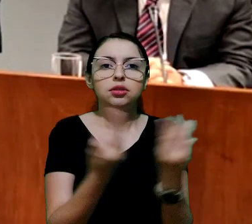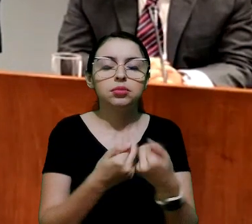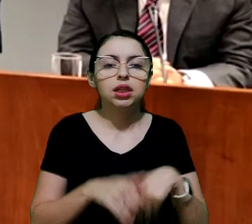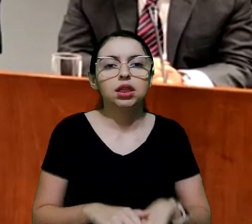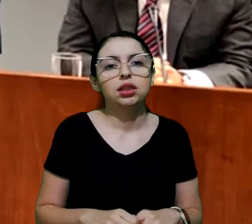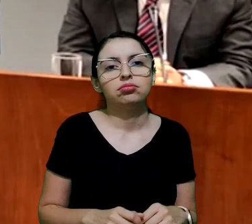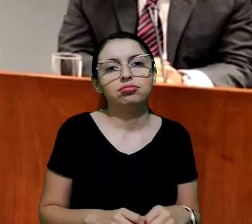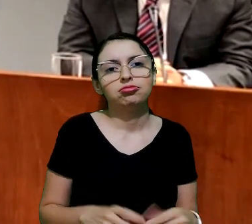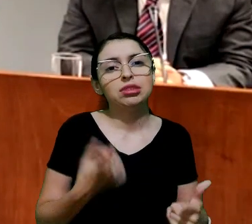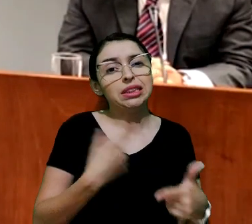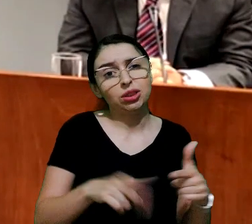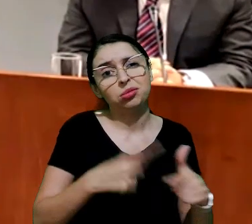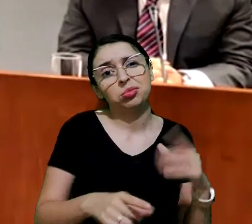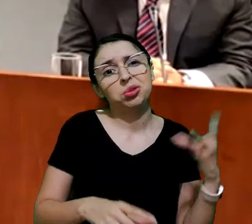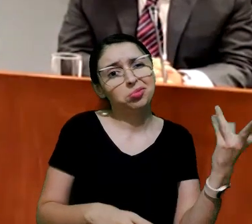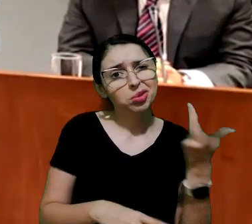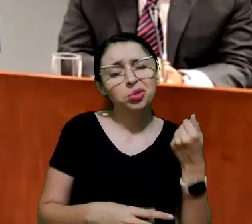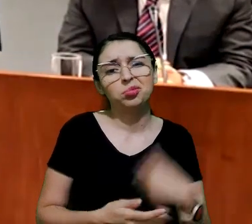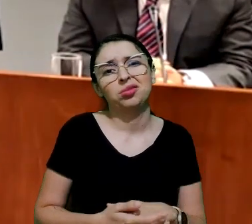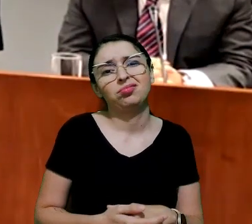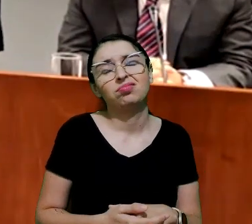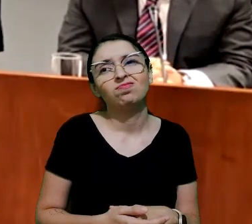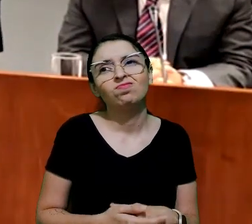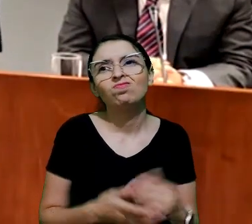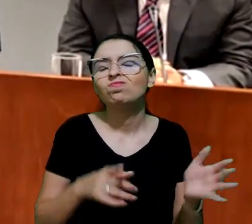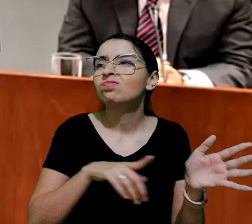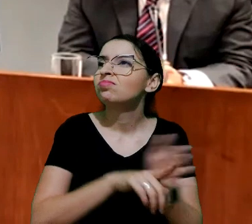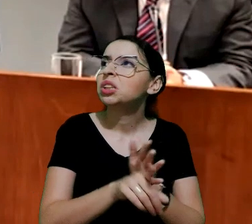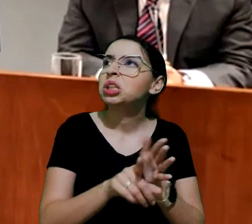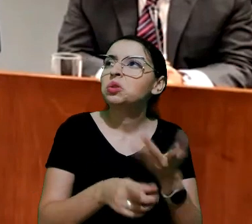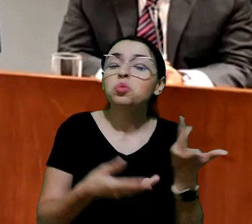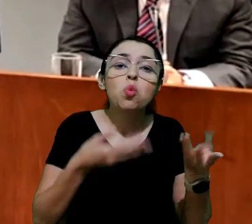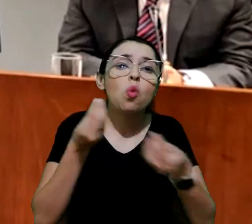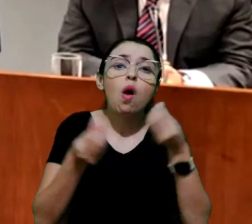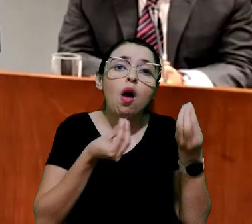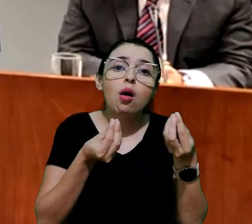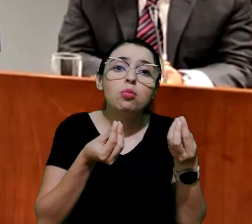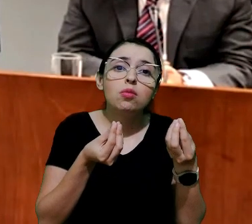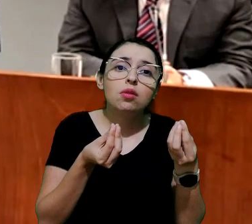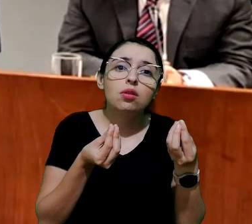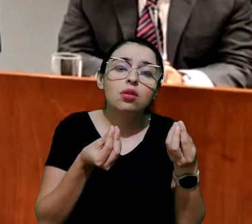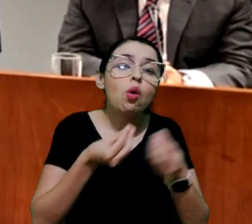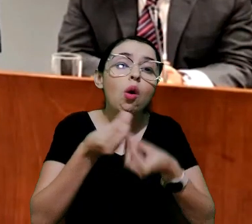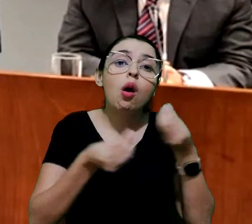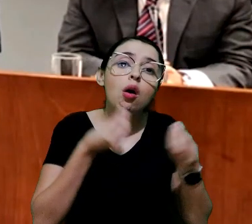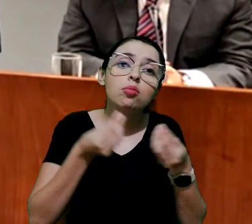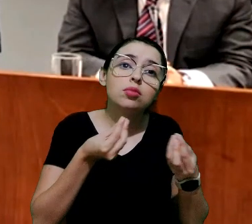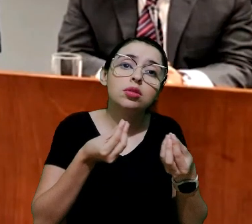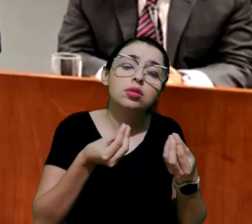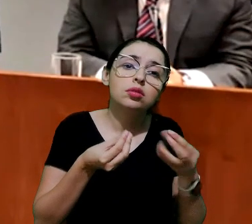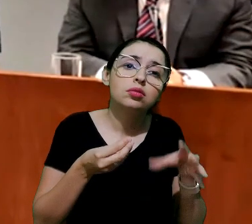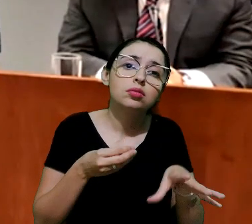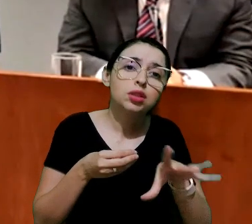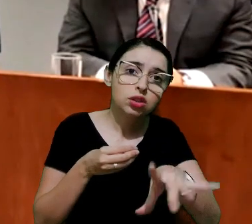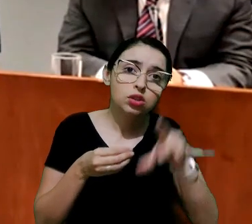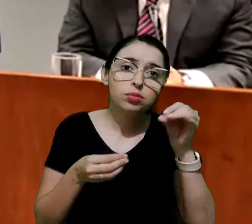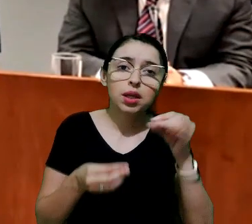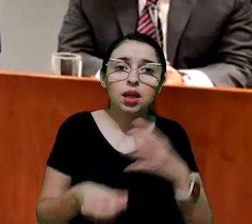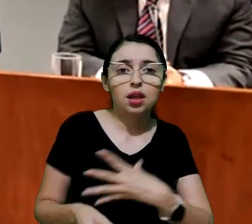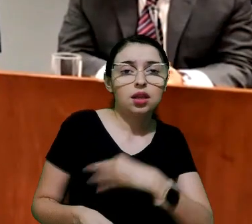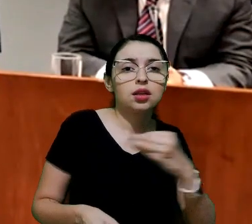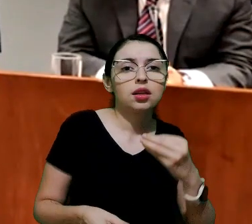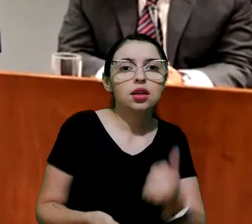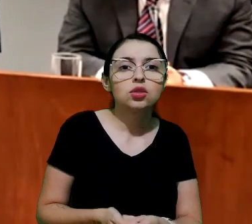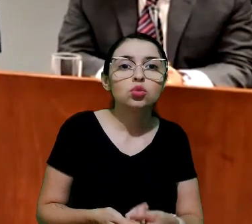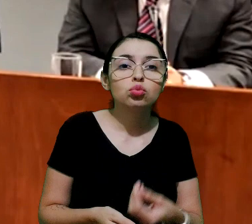esse problema. As pessoas se questionam. O que é? Mas como é que é adotar essa criança? Mas o que vai